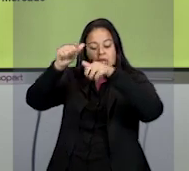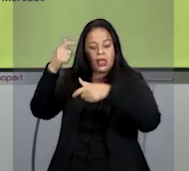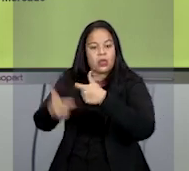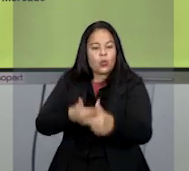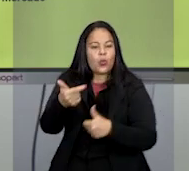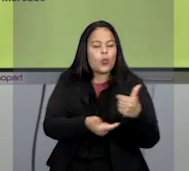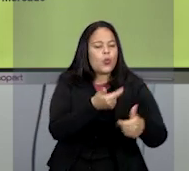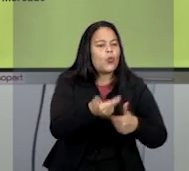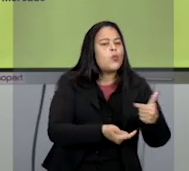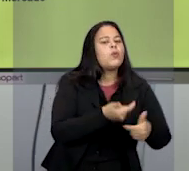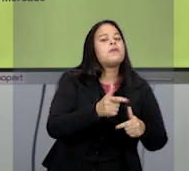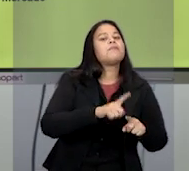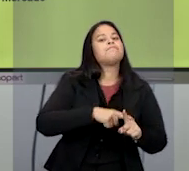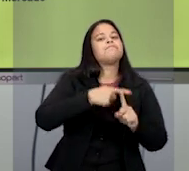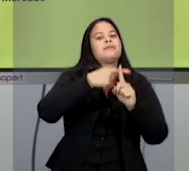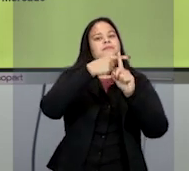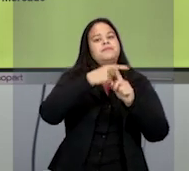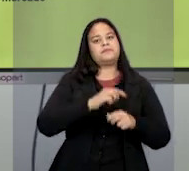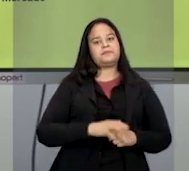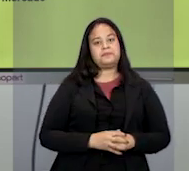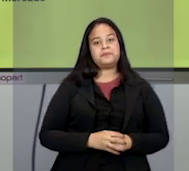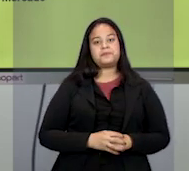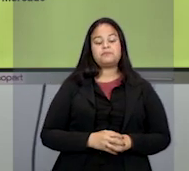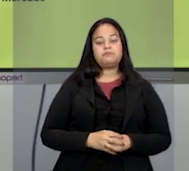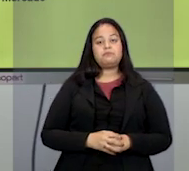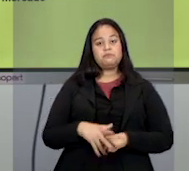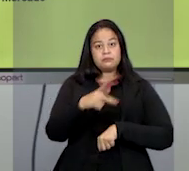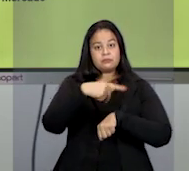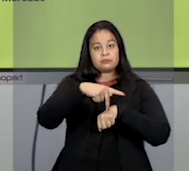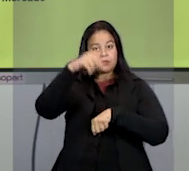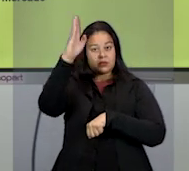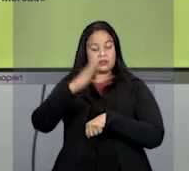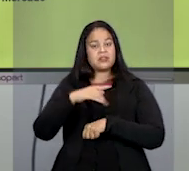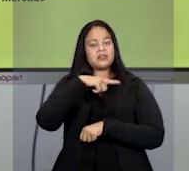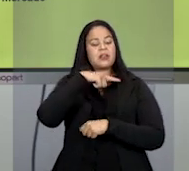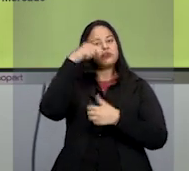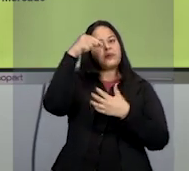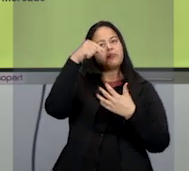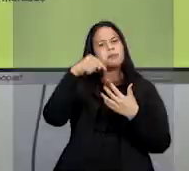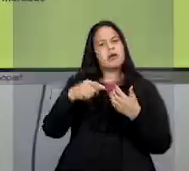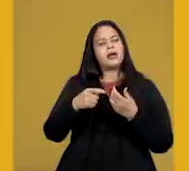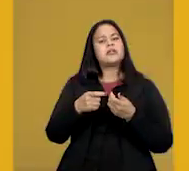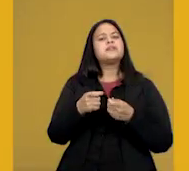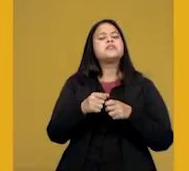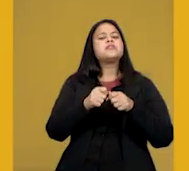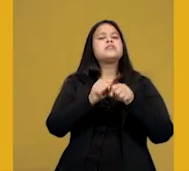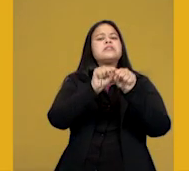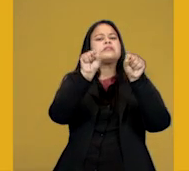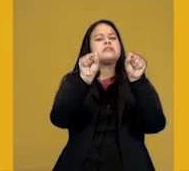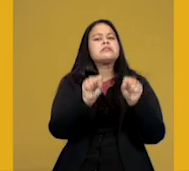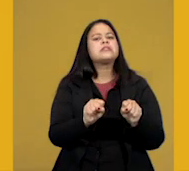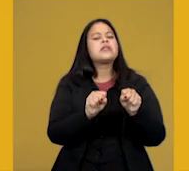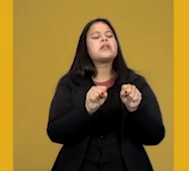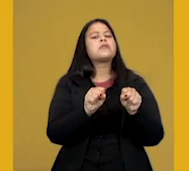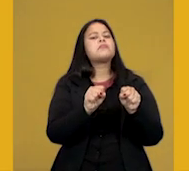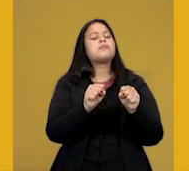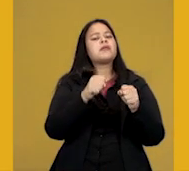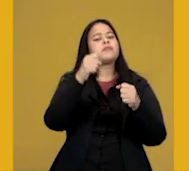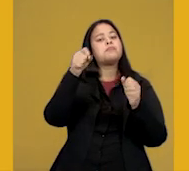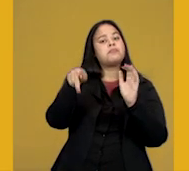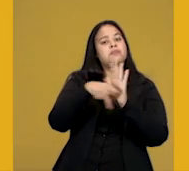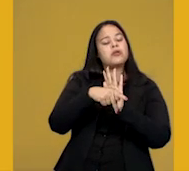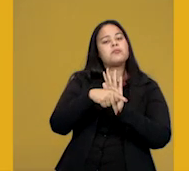ok? Aqui no Brasil nós temos vários tipos de sistemas agrícolas aplicados no campo,